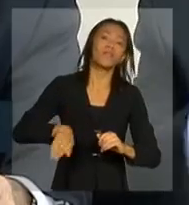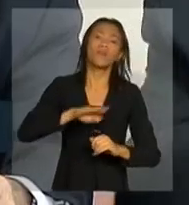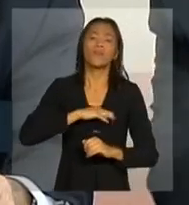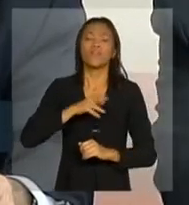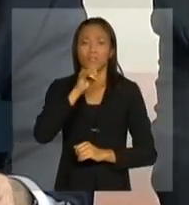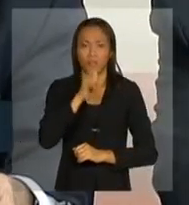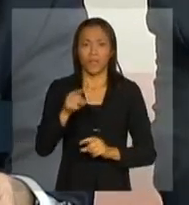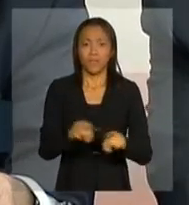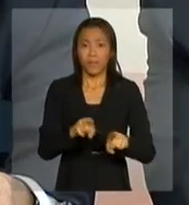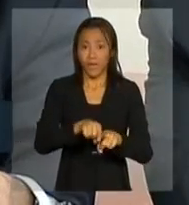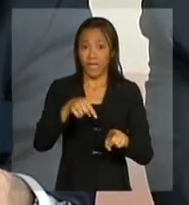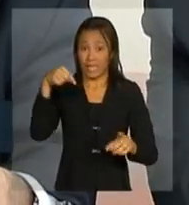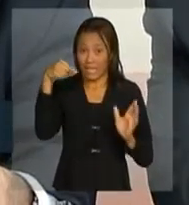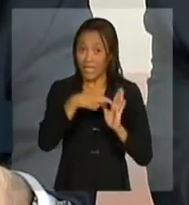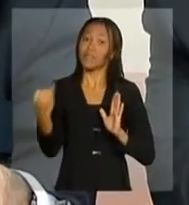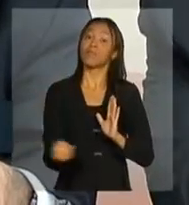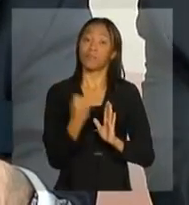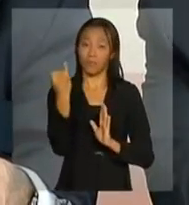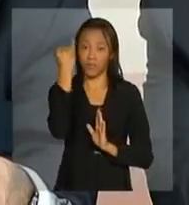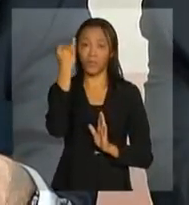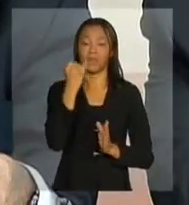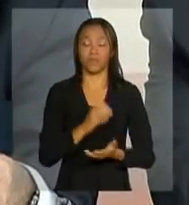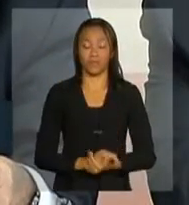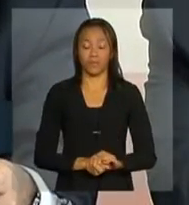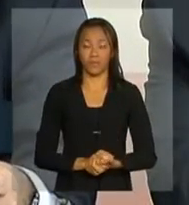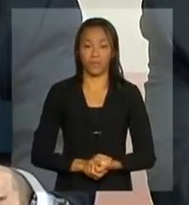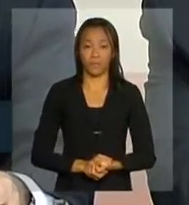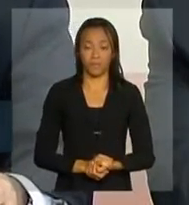importância desta desta questão.